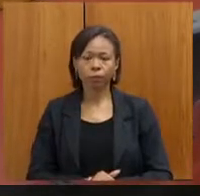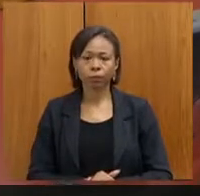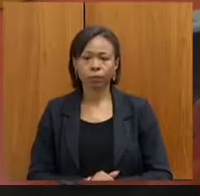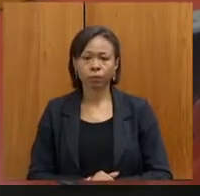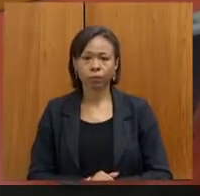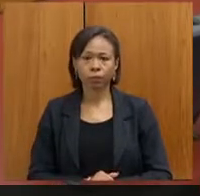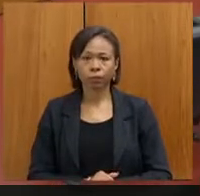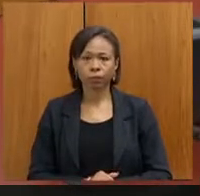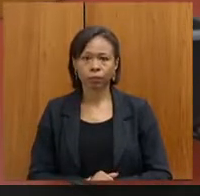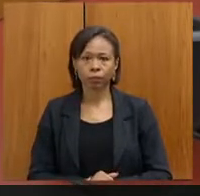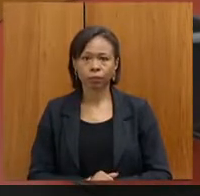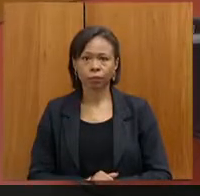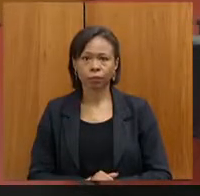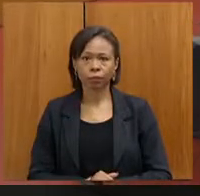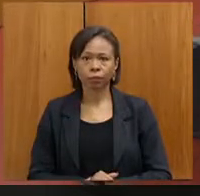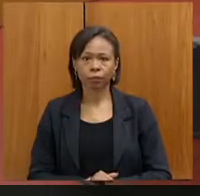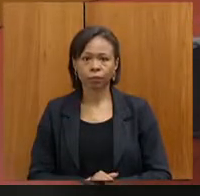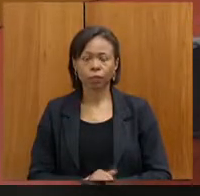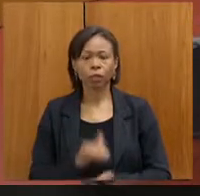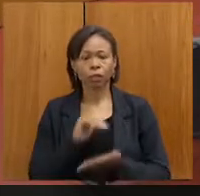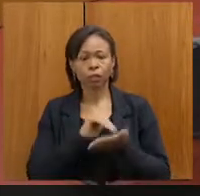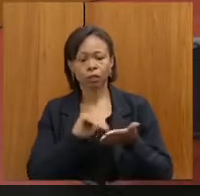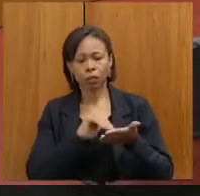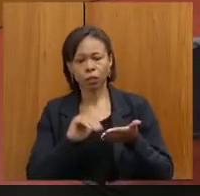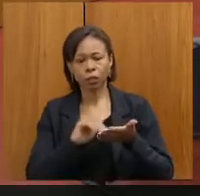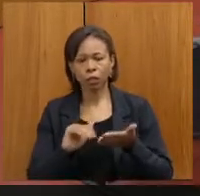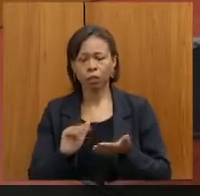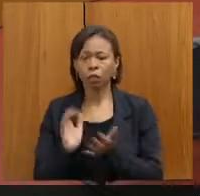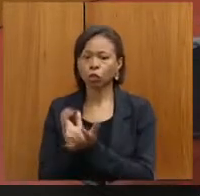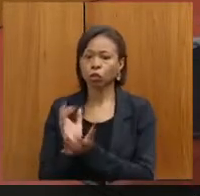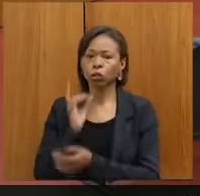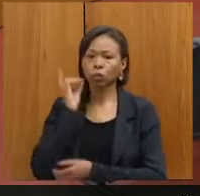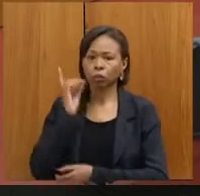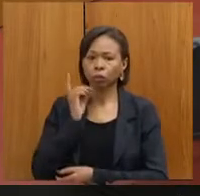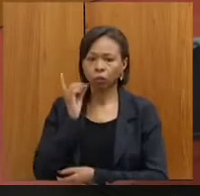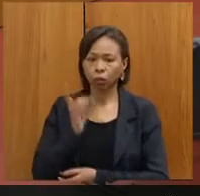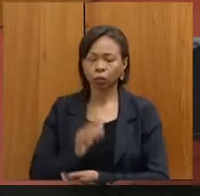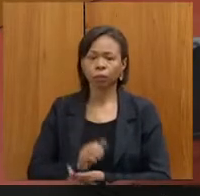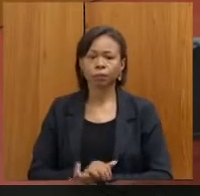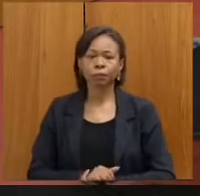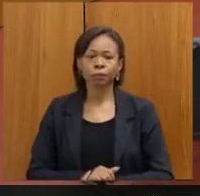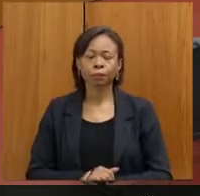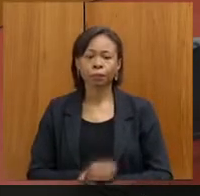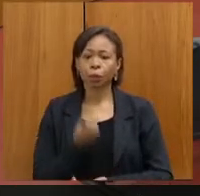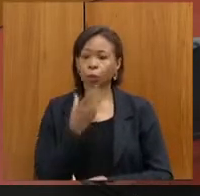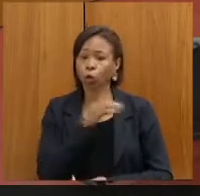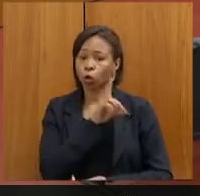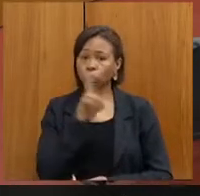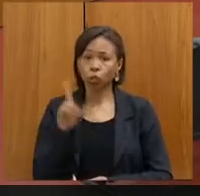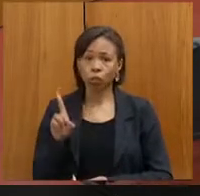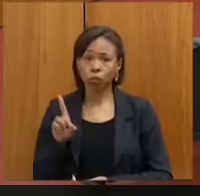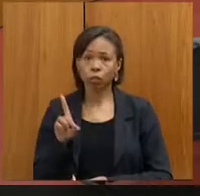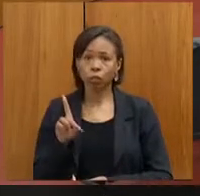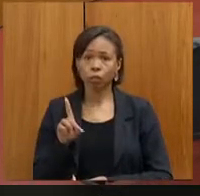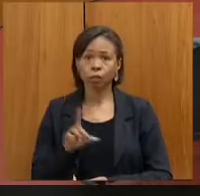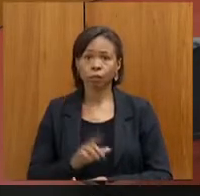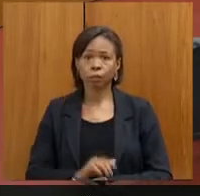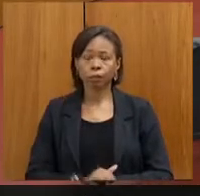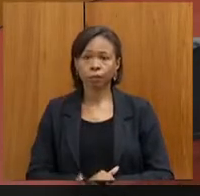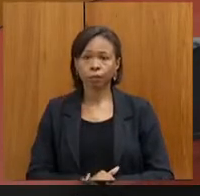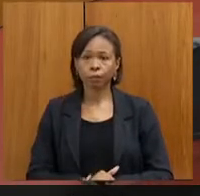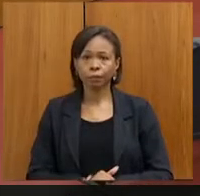presidente secretário deputados e deputadas um Diego o Gustavo tá caindo